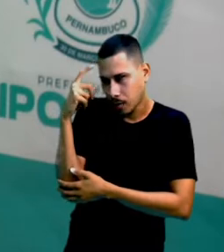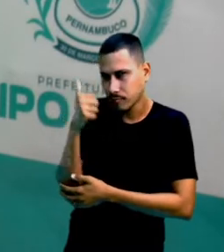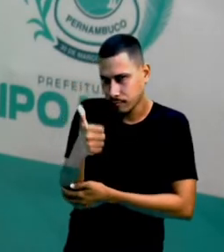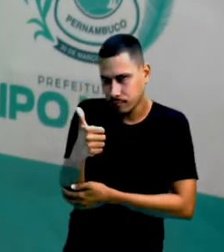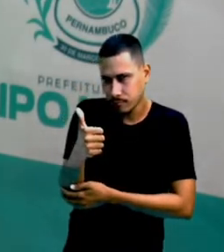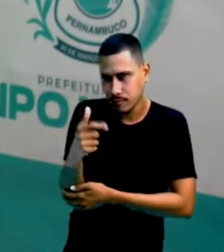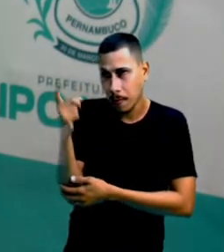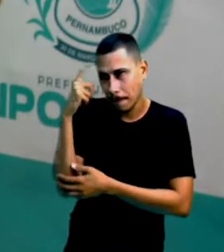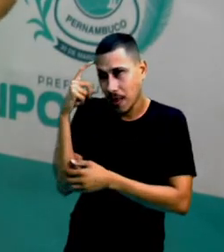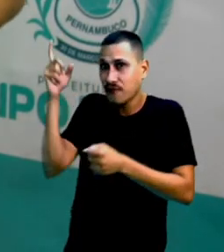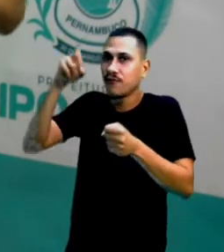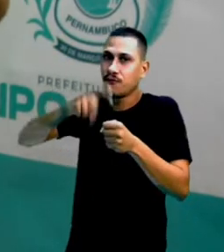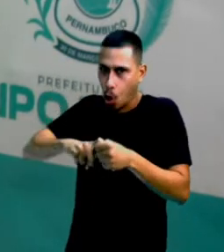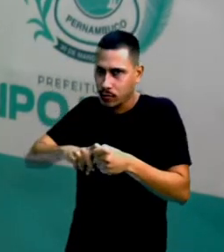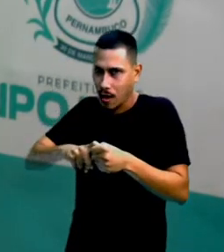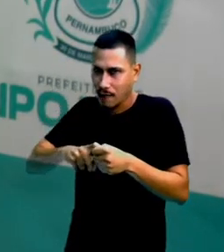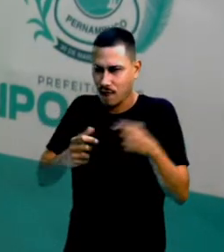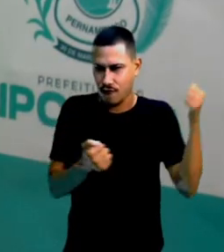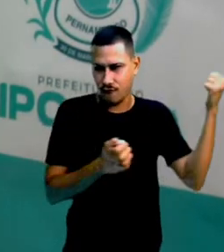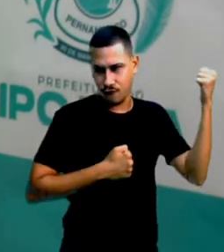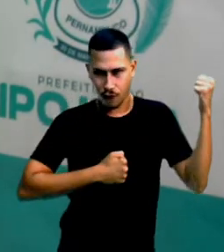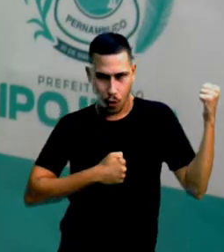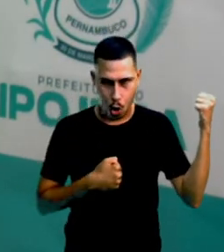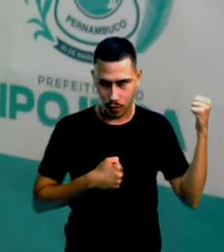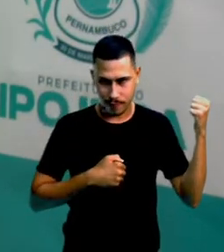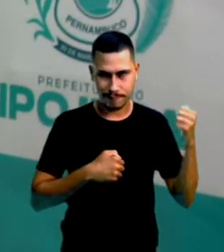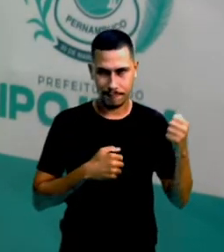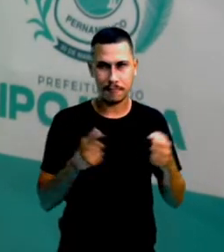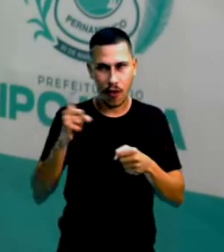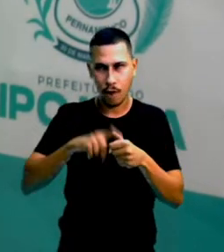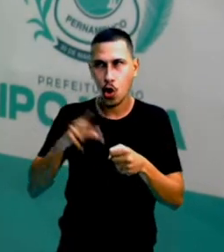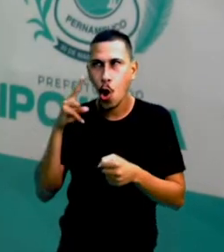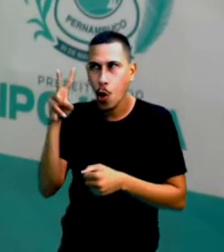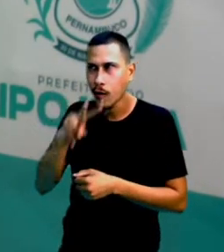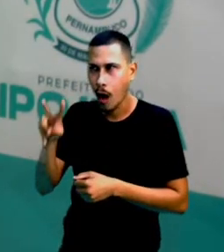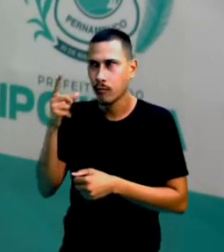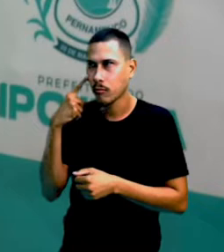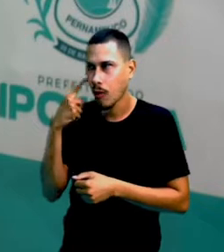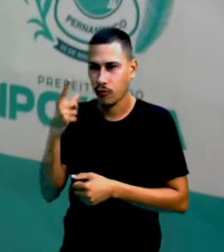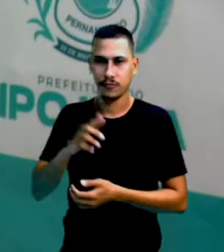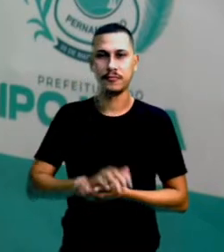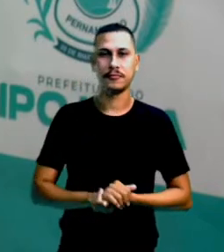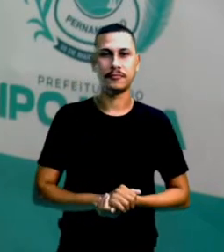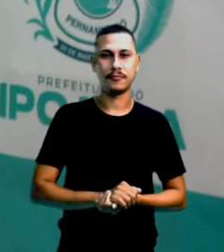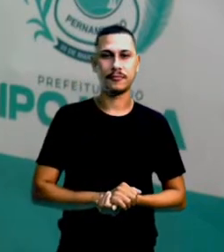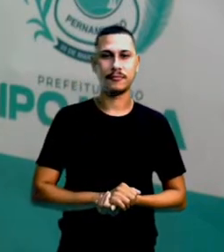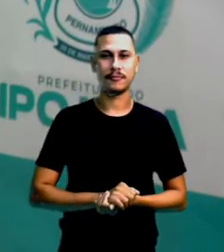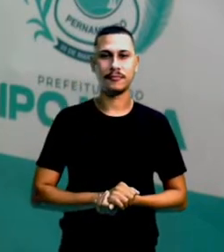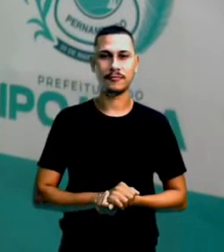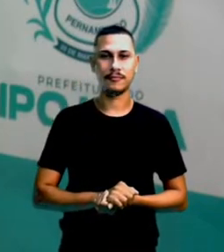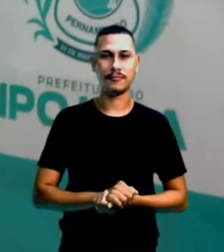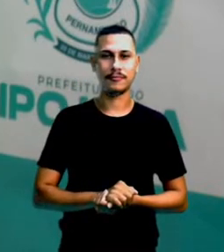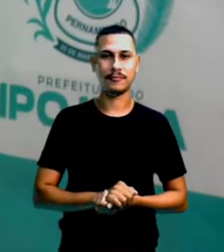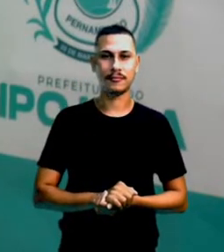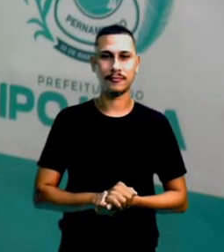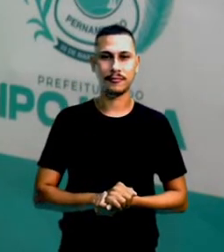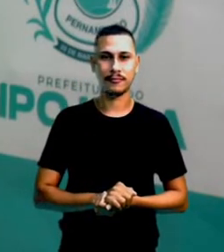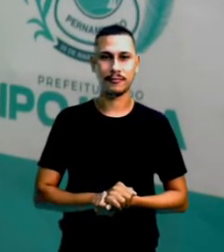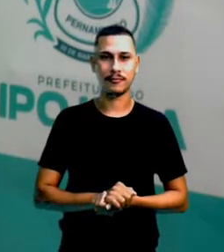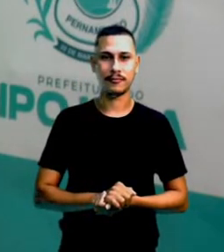vamos voltar para o Santana vou tá aqui o design Milk 1 e bora seu slide onde